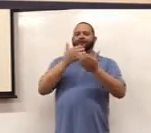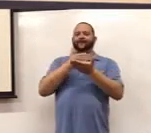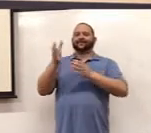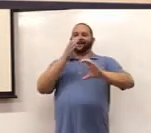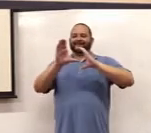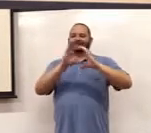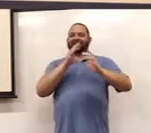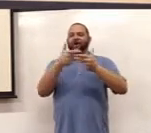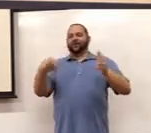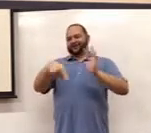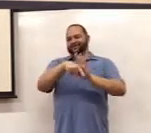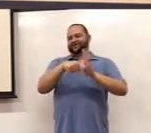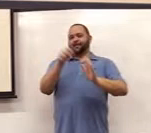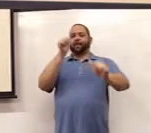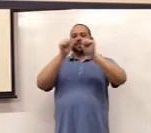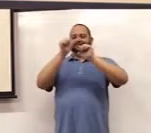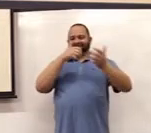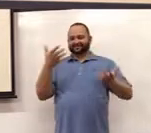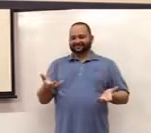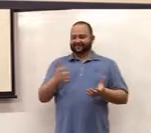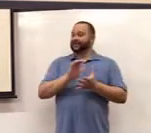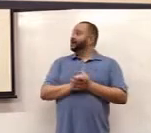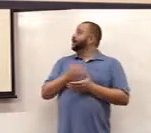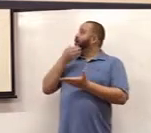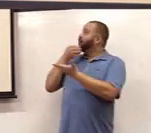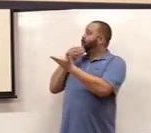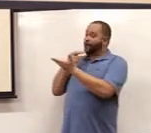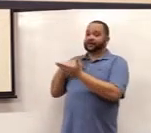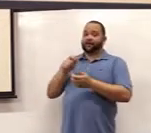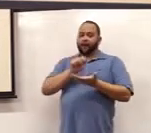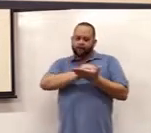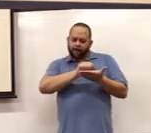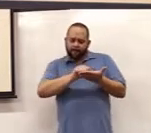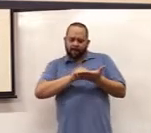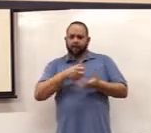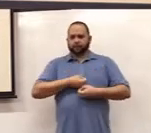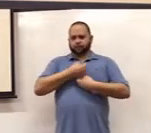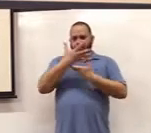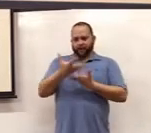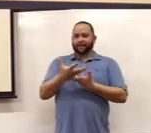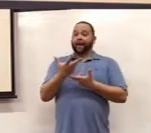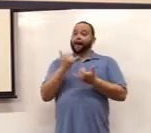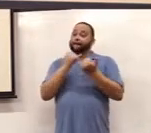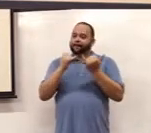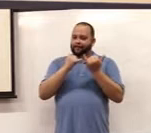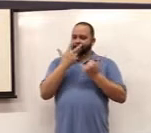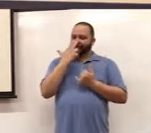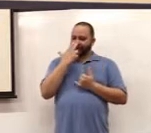Né? O Schiller escreveu o poema, não que seja uma canção de bebida, mas aos moldes de uma canção de